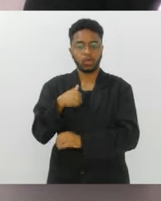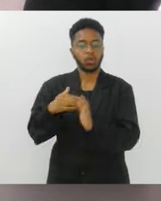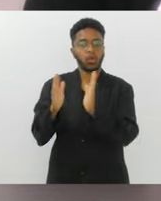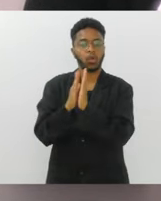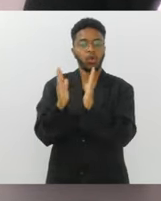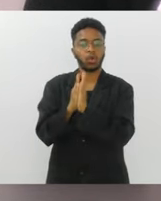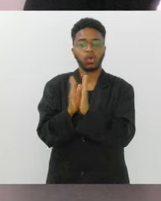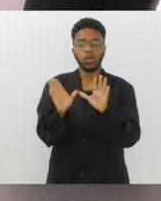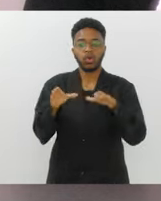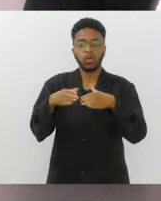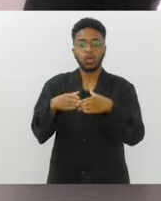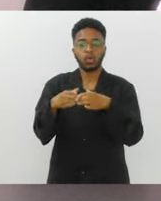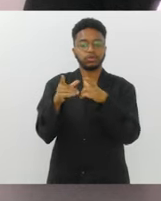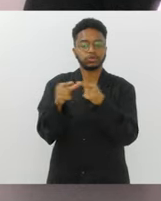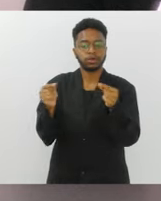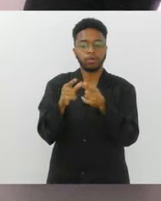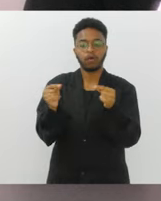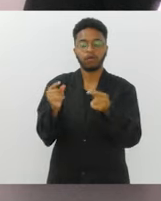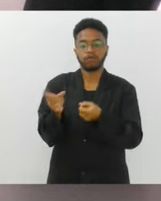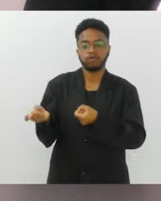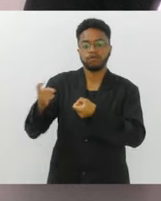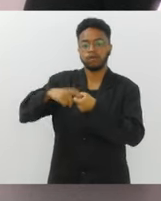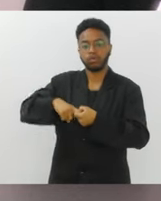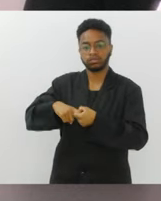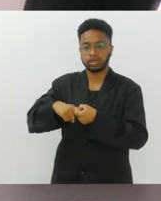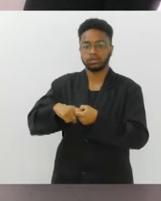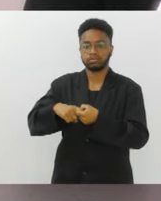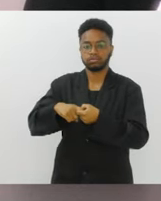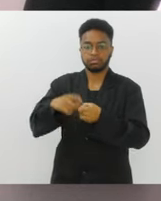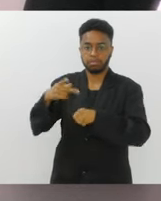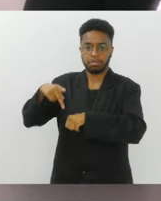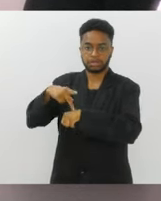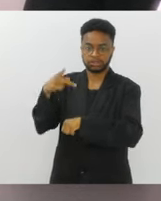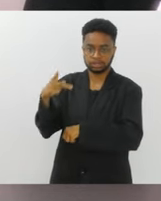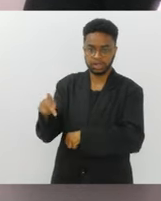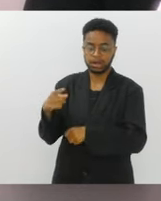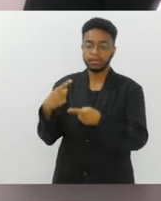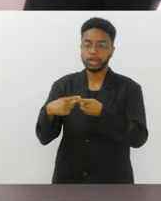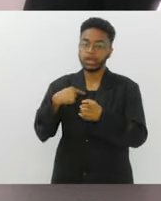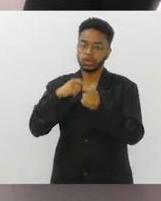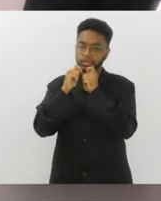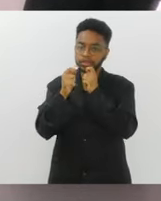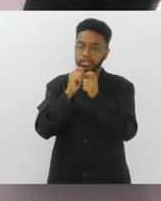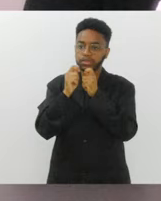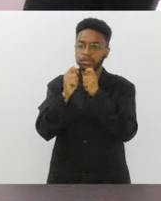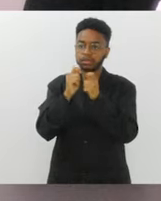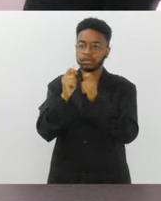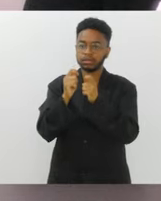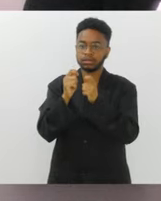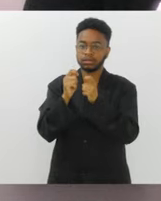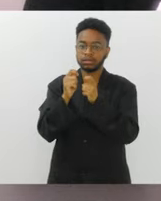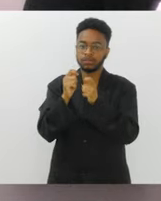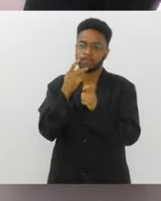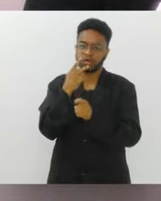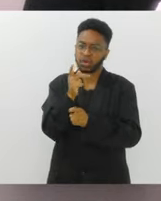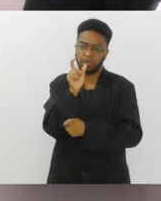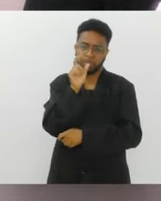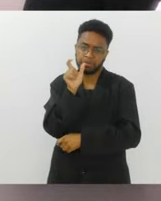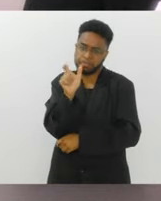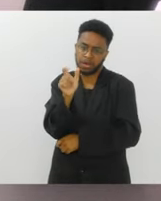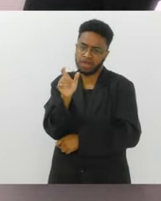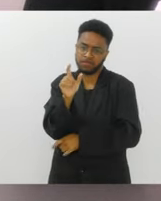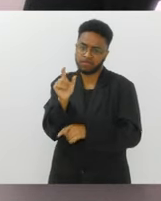japoneses voltarem correndo para o Japão. Na entrevista que eu dei ao Canaz, ele falou, Arakitô e tal, que é